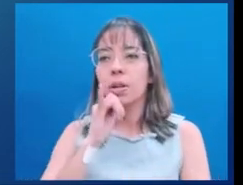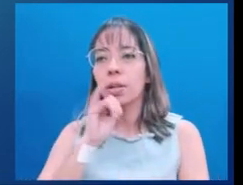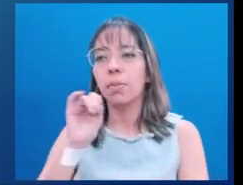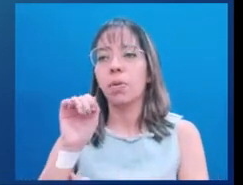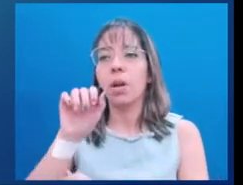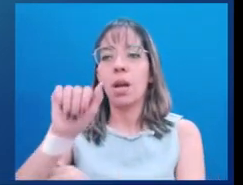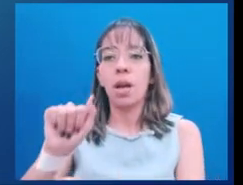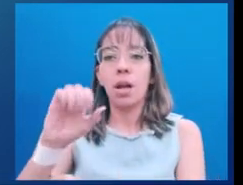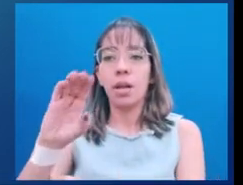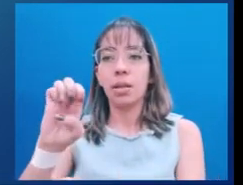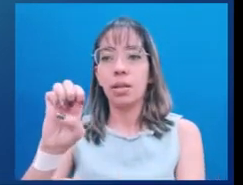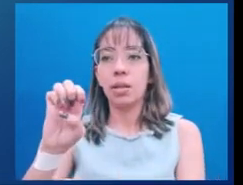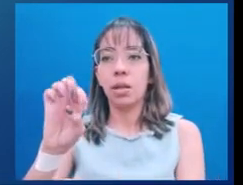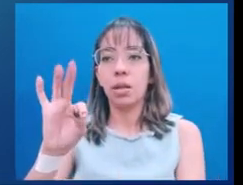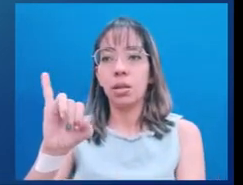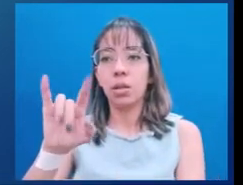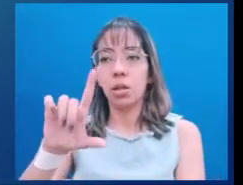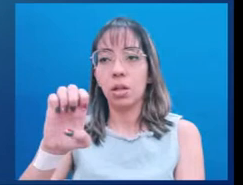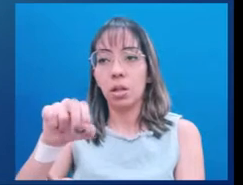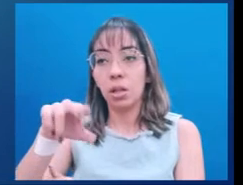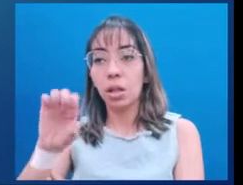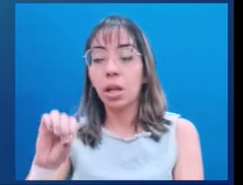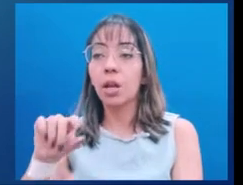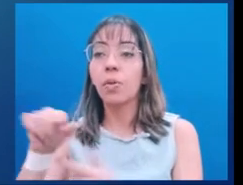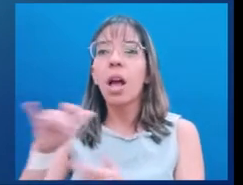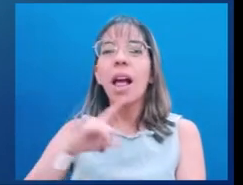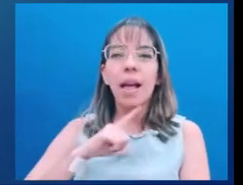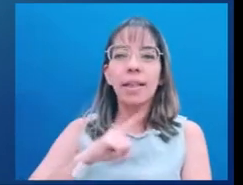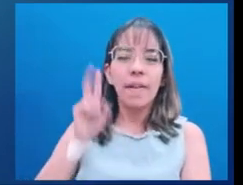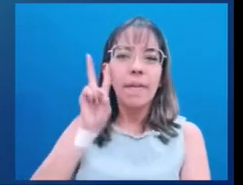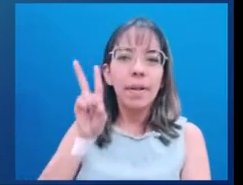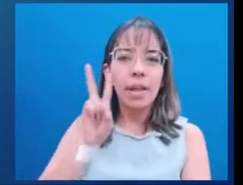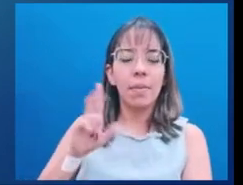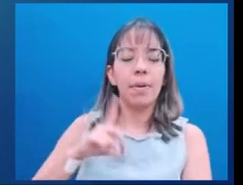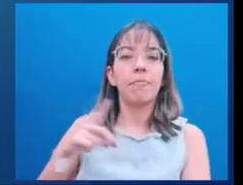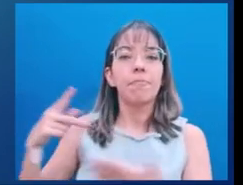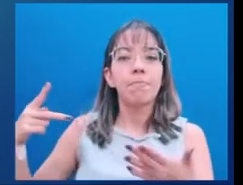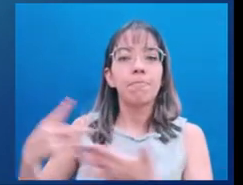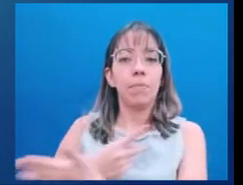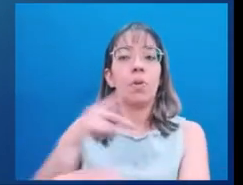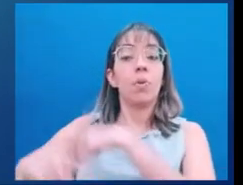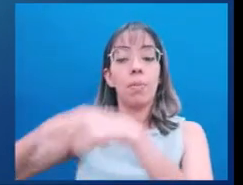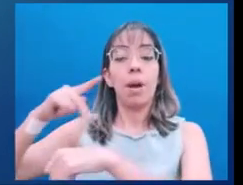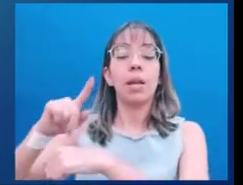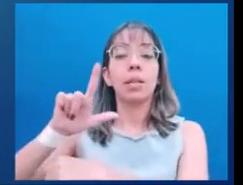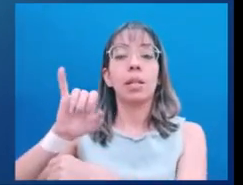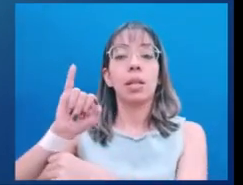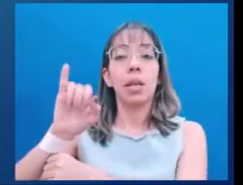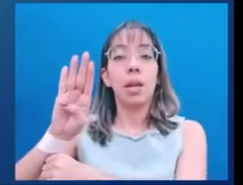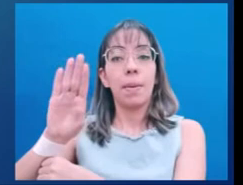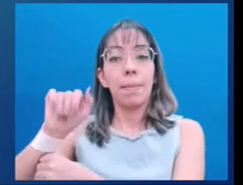falado nas últimas semanas, pelo acidente que houve lá no Líbano. Vamos comentar um pouco mais à frente. E o